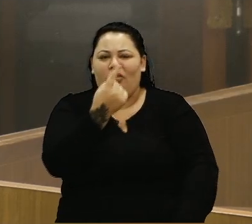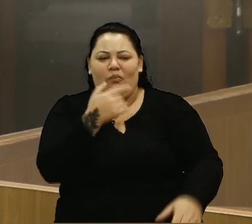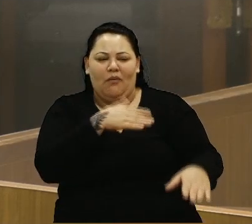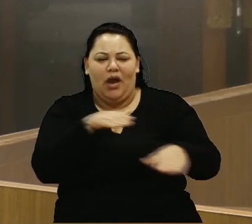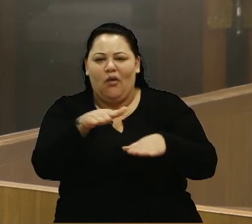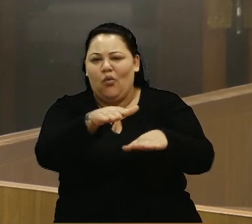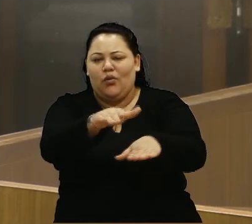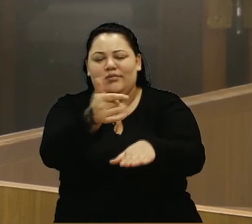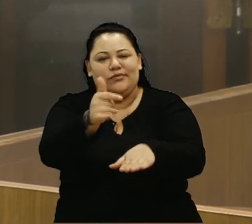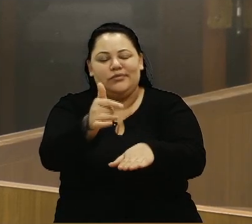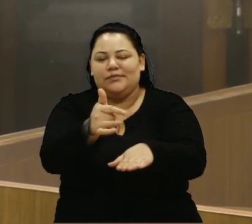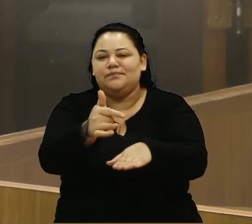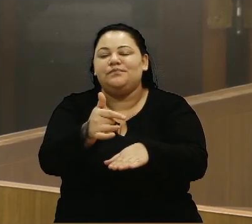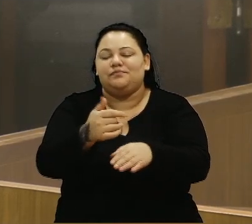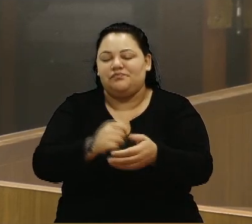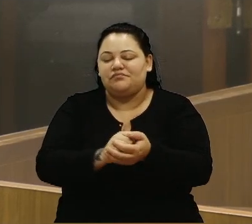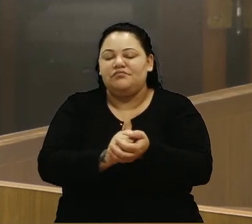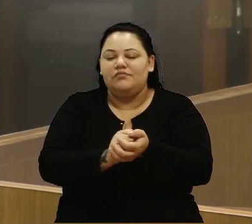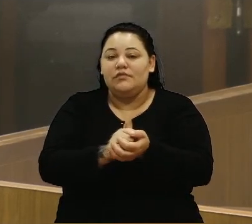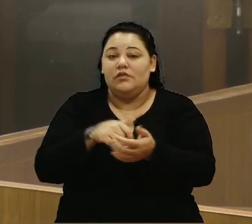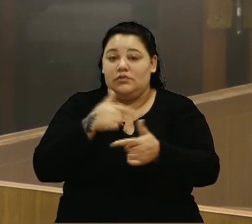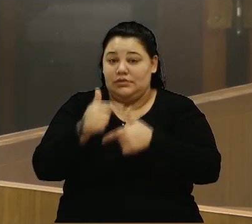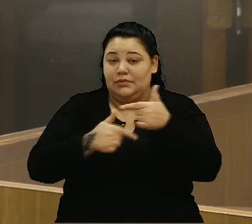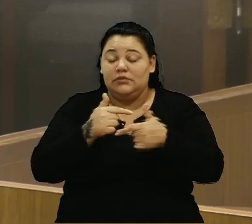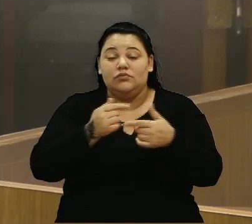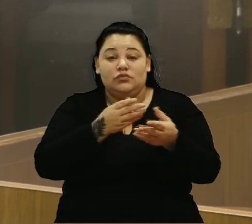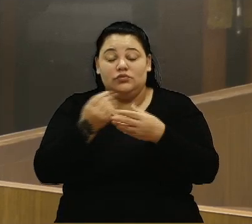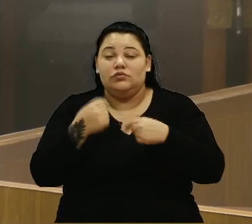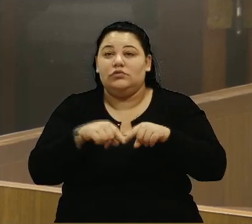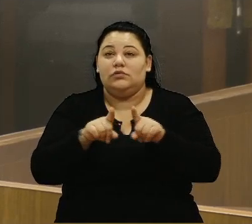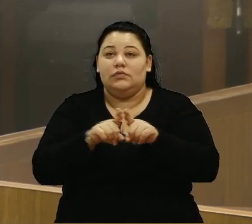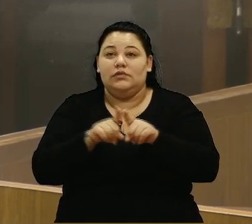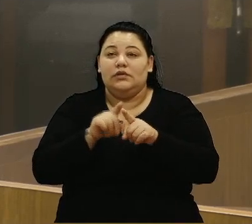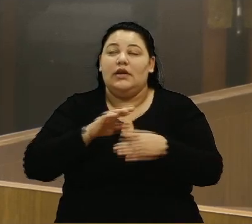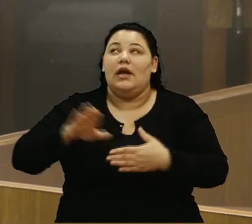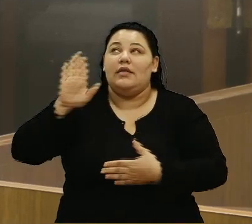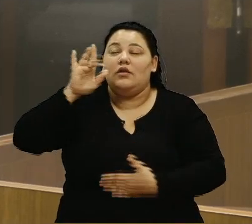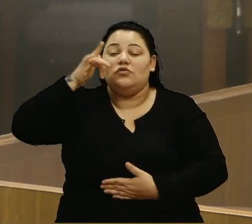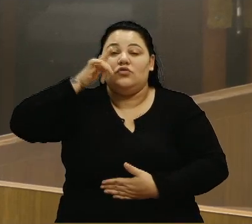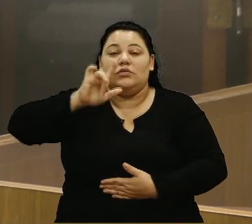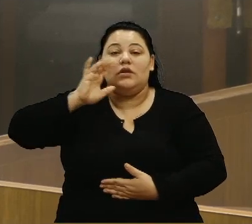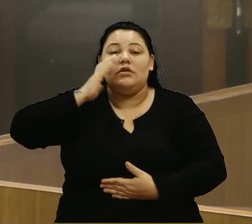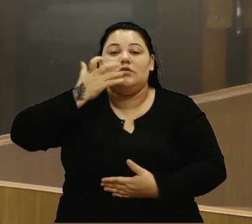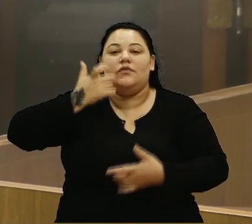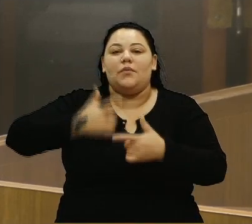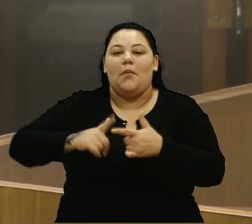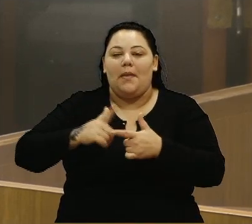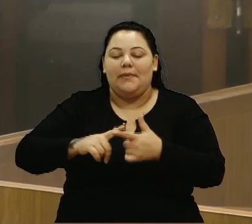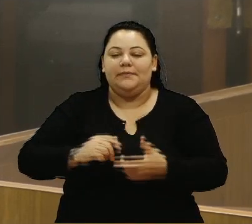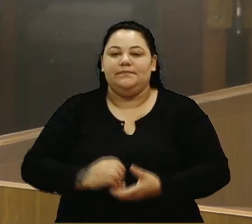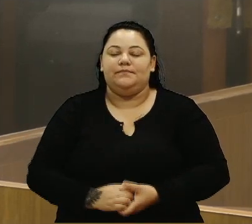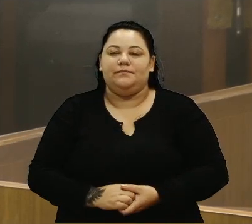pedágio. Então trabalhamos muito forte nessa questão e graças a Deus conseguimos resolver o problema.